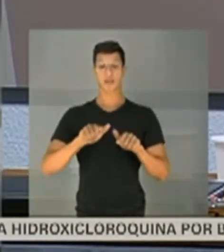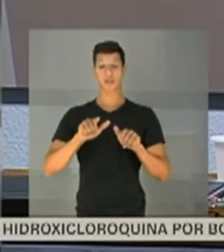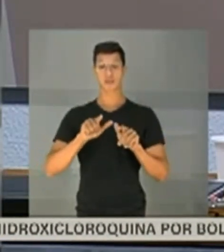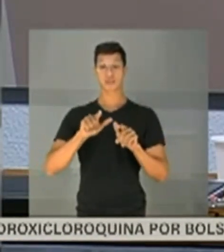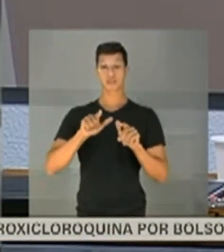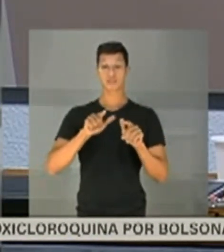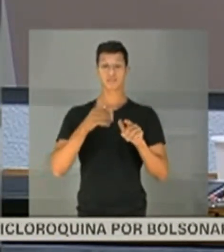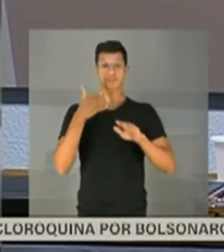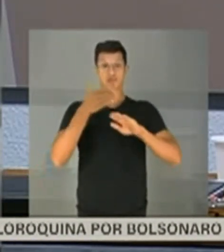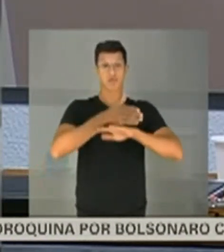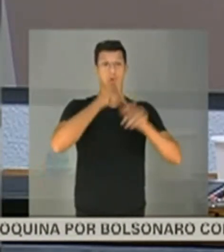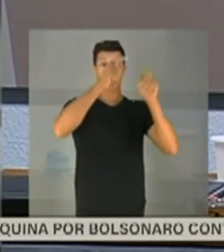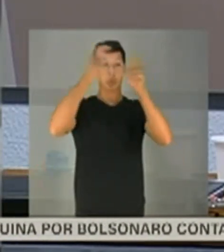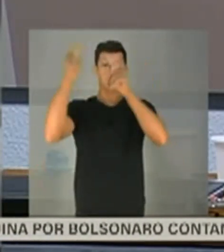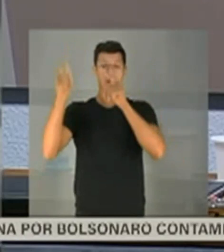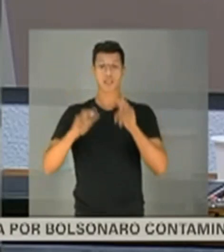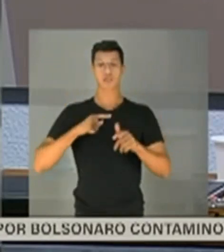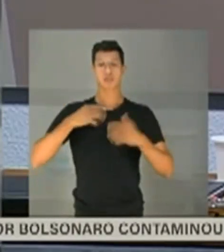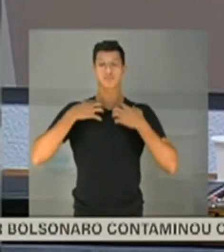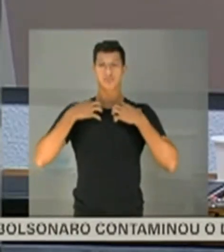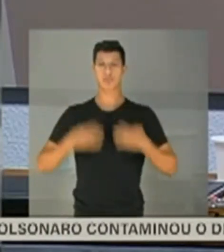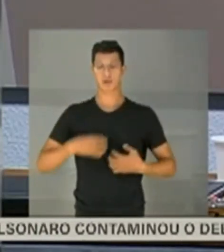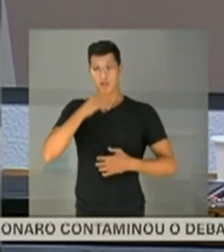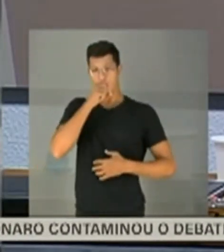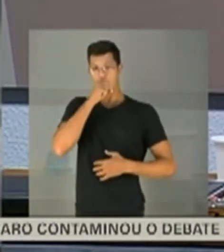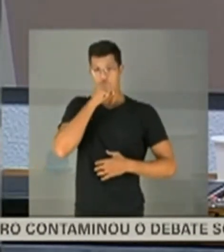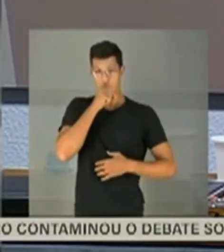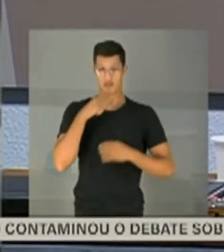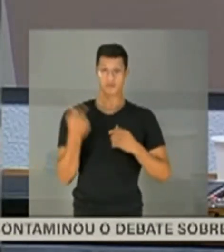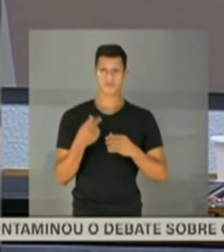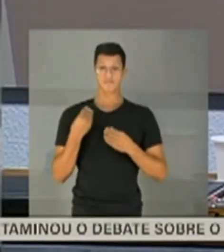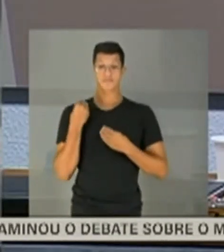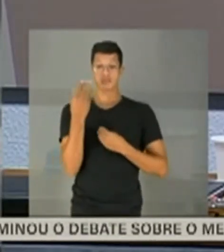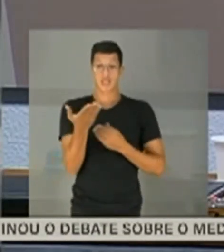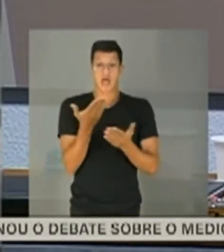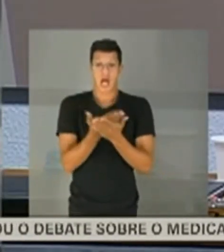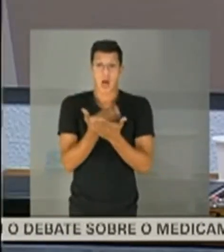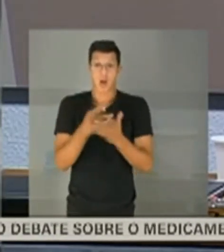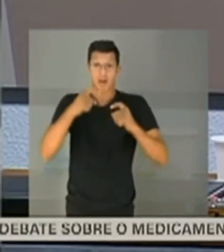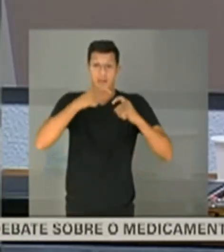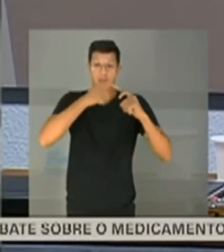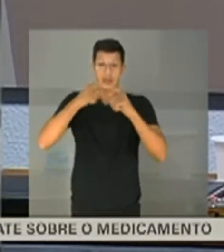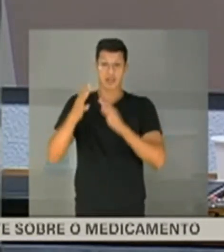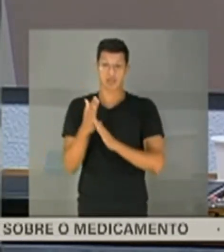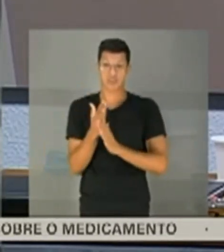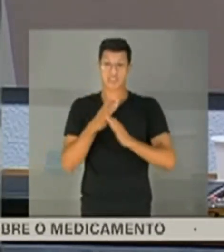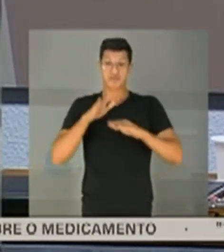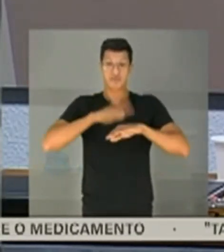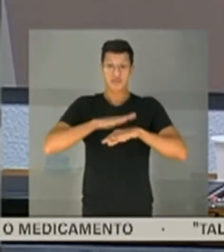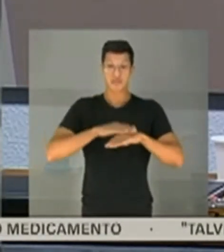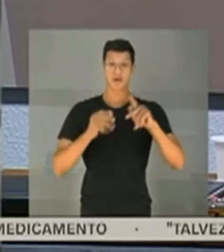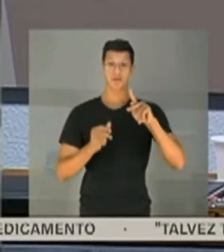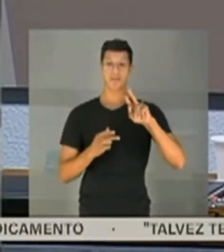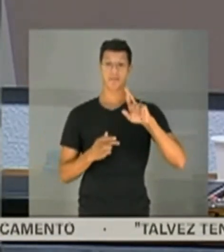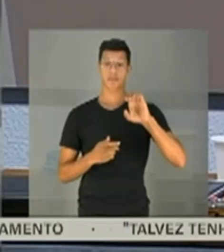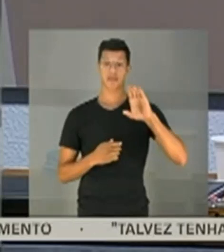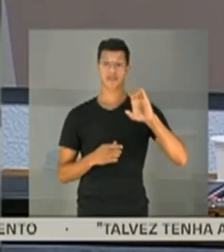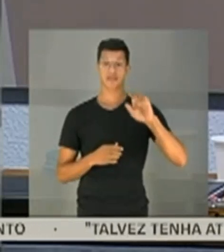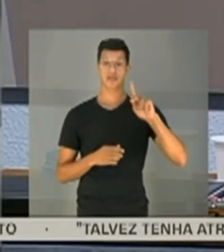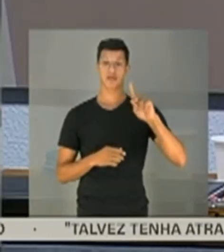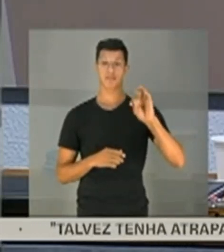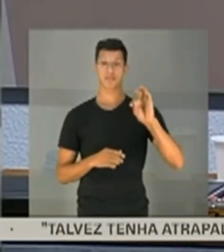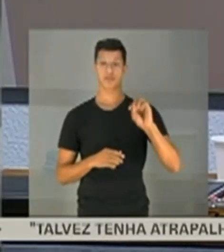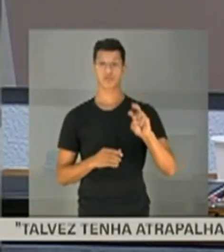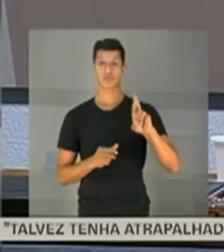atrás dos lugares do Brasil onde tinha mais tuberculose e dar aula aos médicos, fazer uma preceptoria para